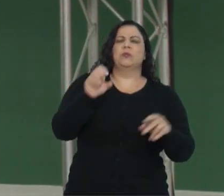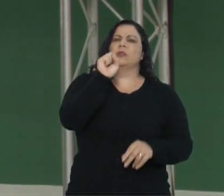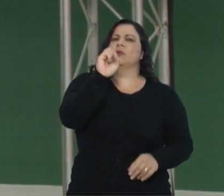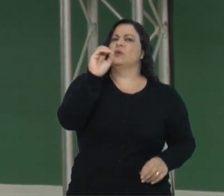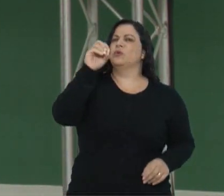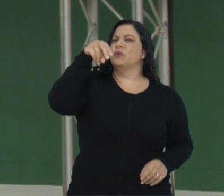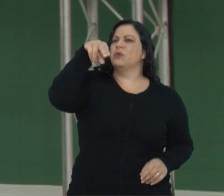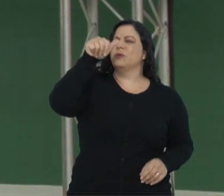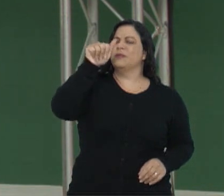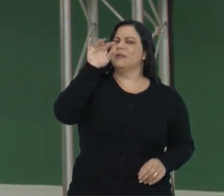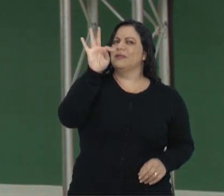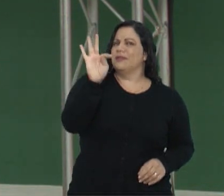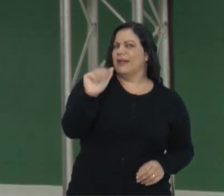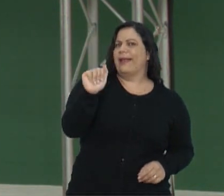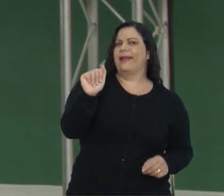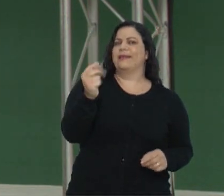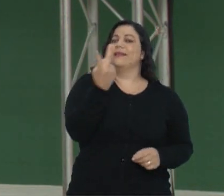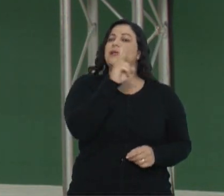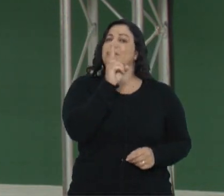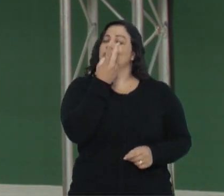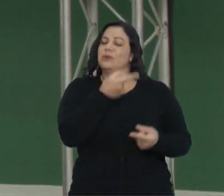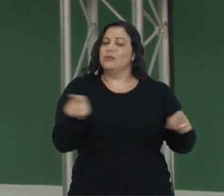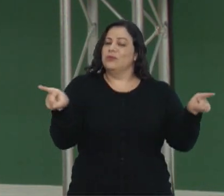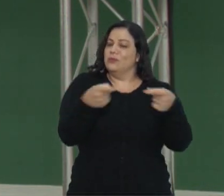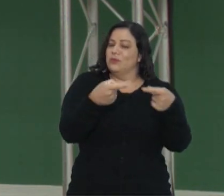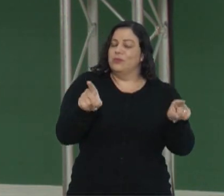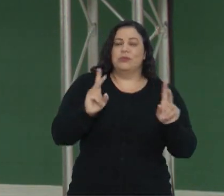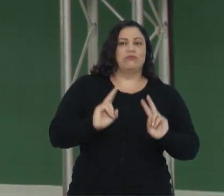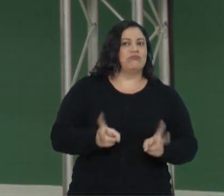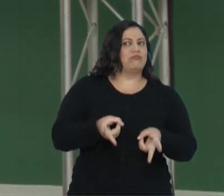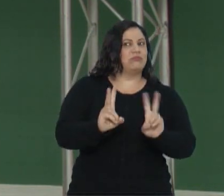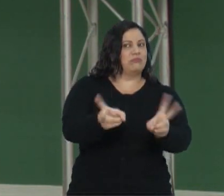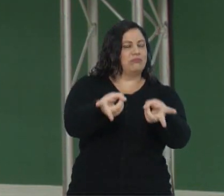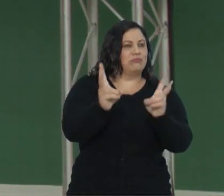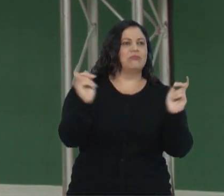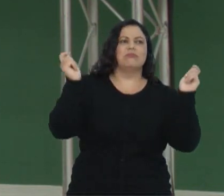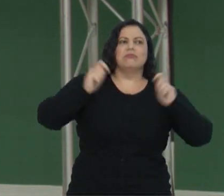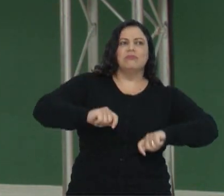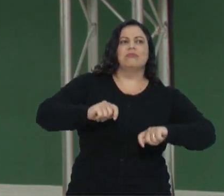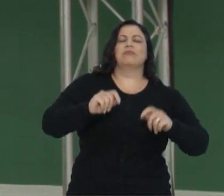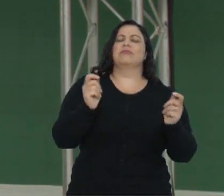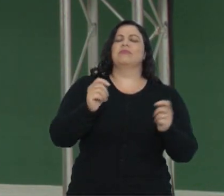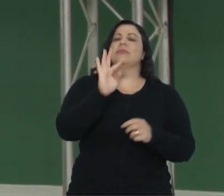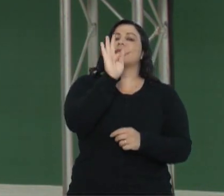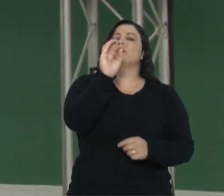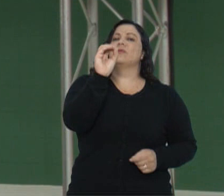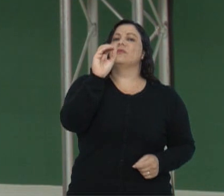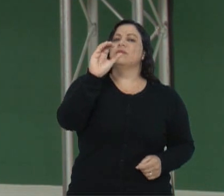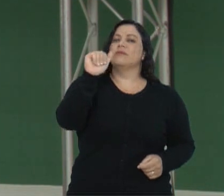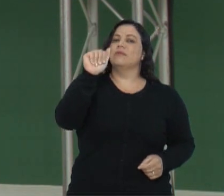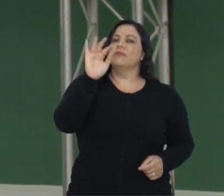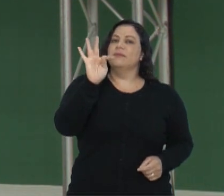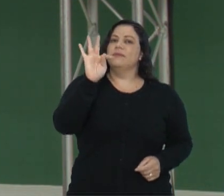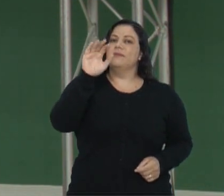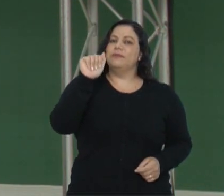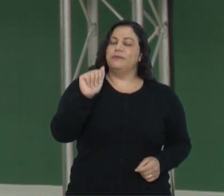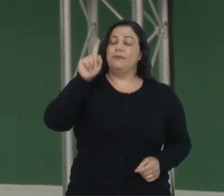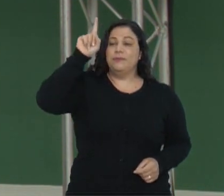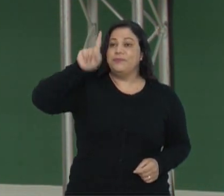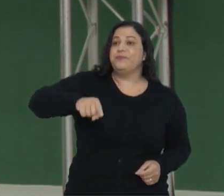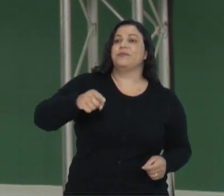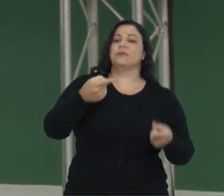instrumentos e um contínuo, que eu falei, o contínuo pode ser um cravo, um teclado, um piano, né? A tocata normalmente é um